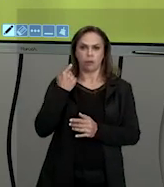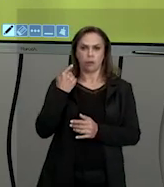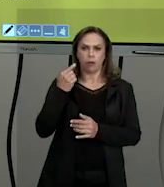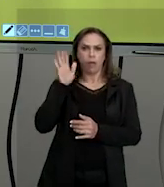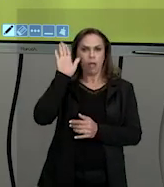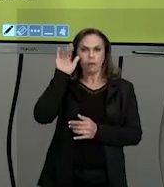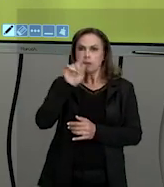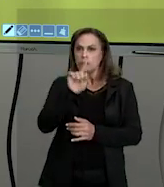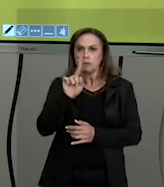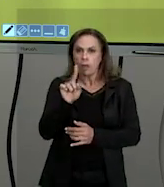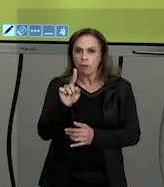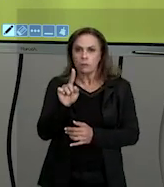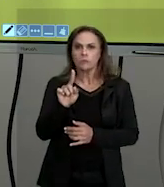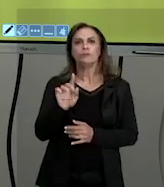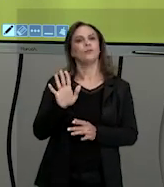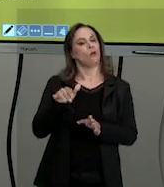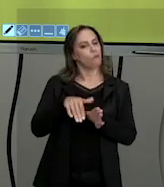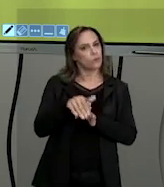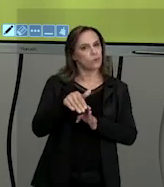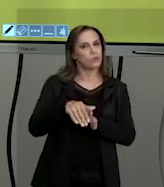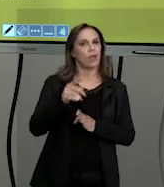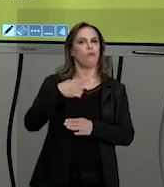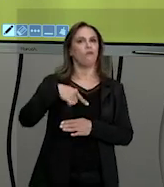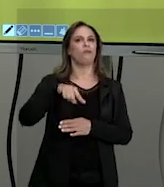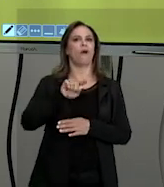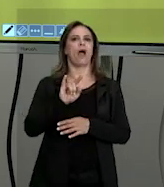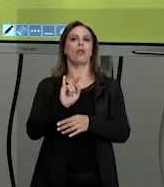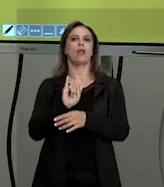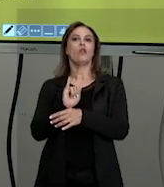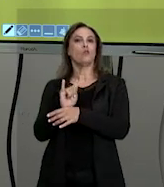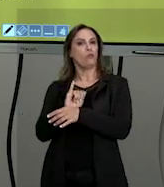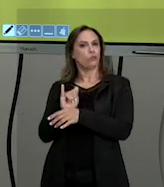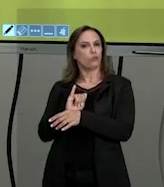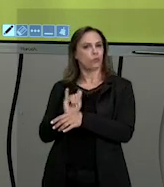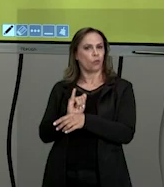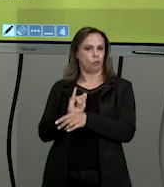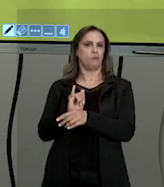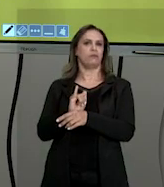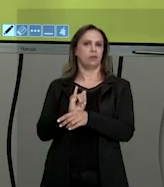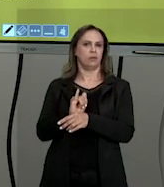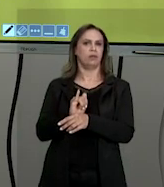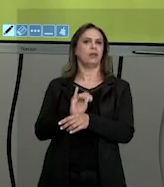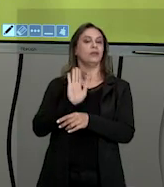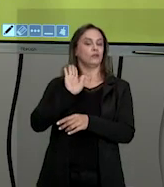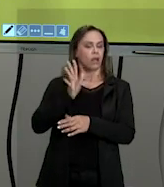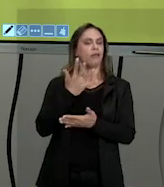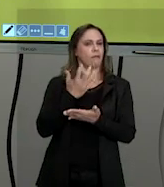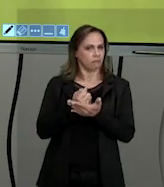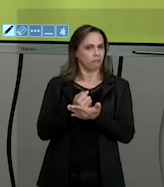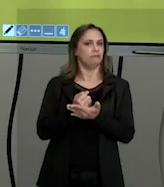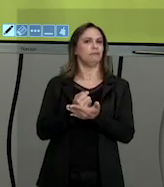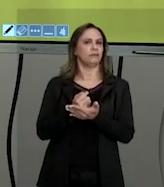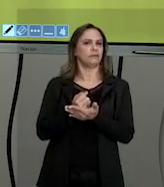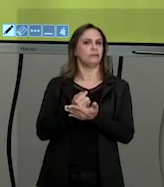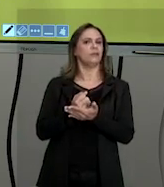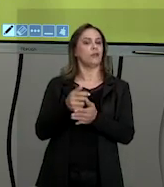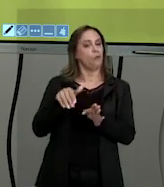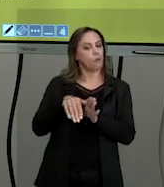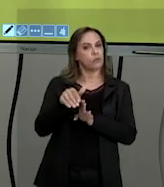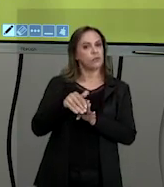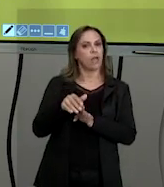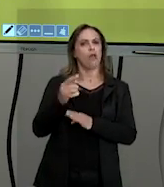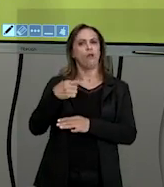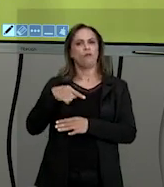lá no YouTube, porque no nosso canal essa aula fica gravada, tá? Então, recomendo que você vá lá para você entender como